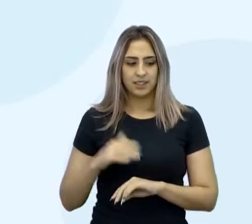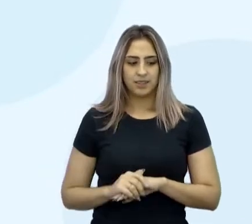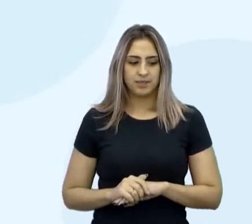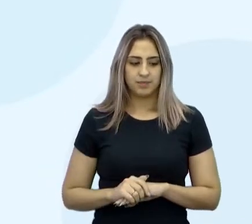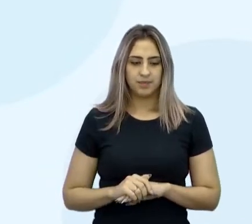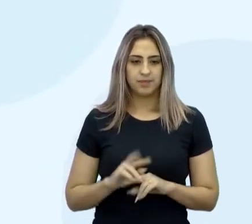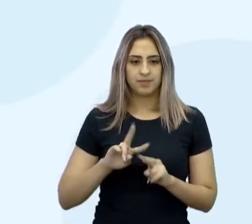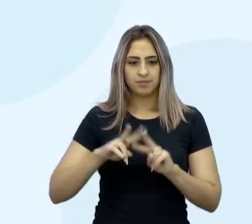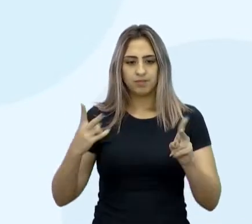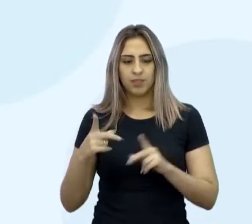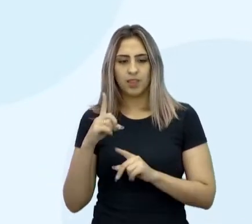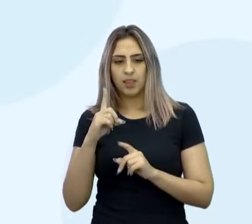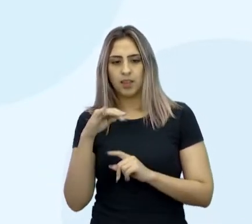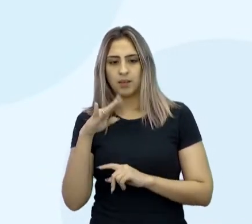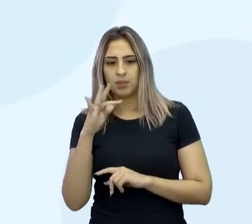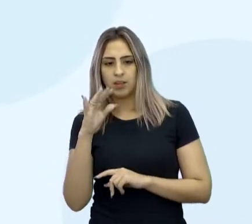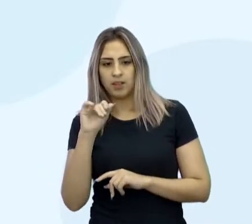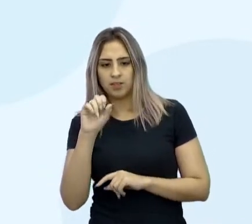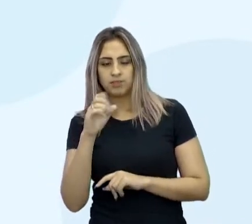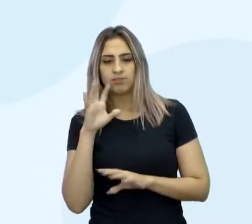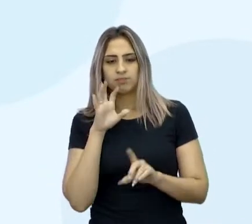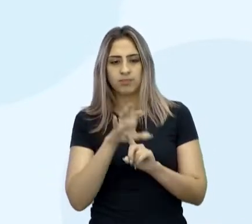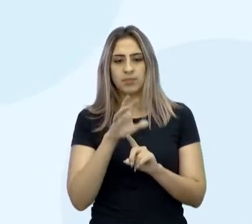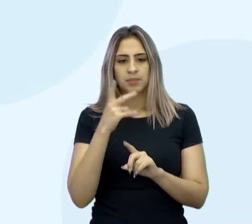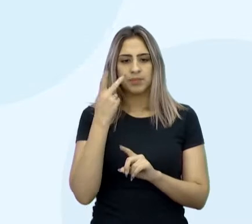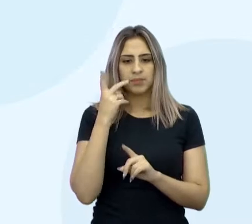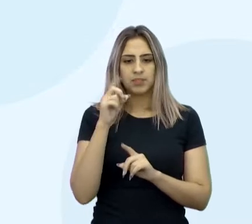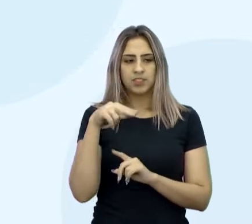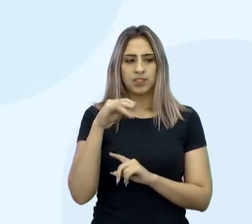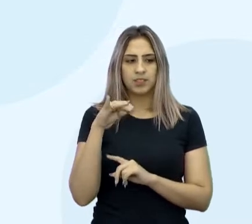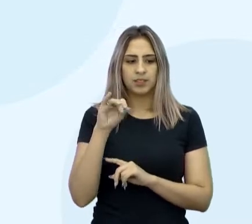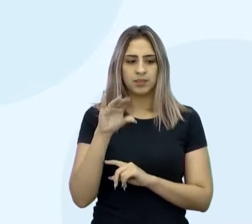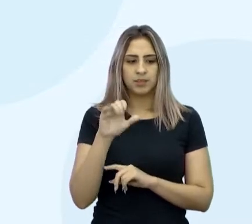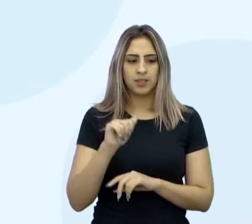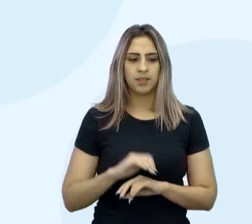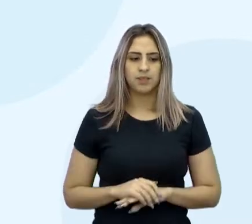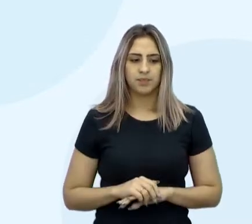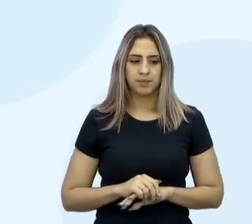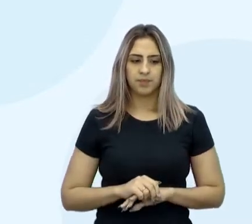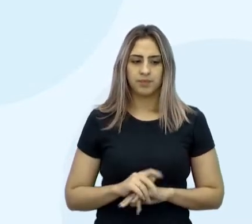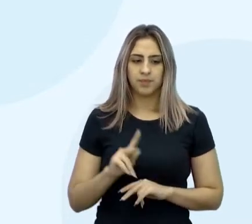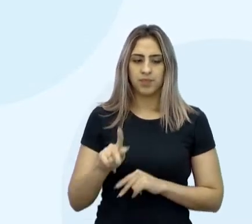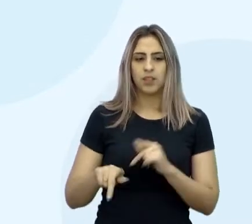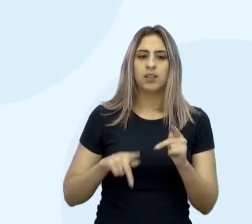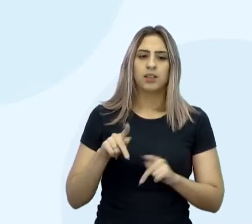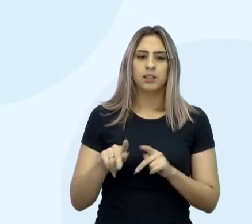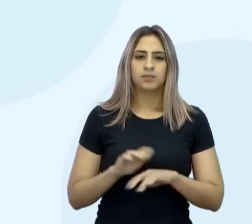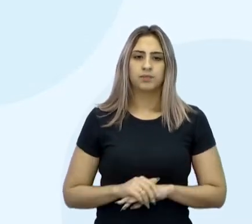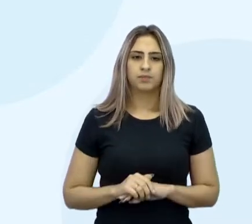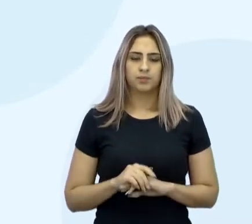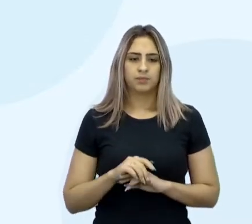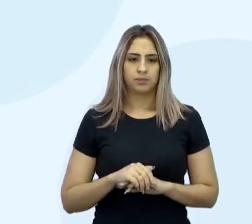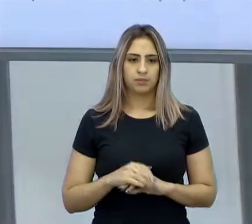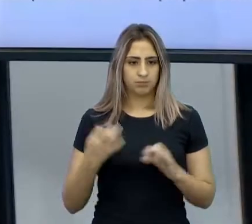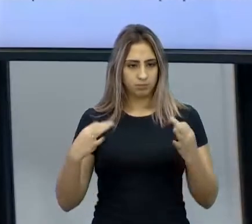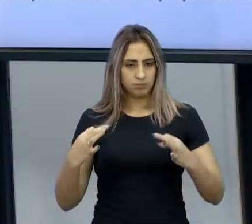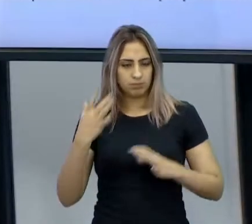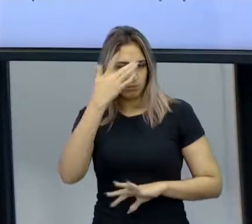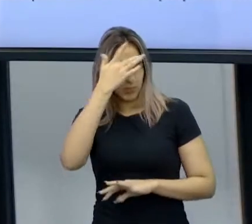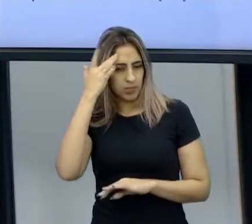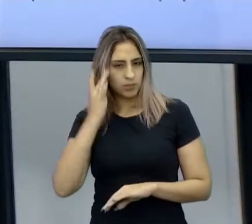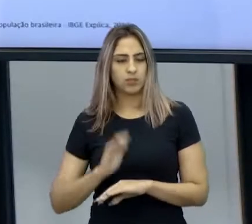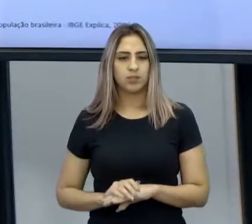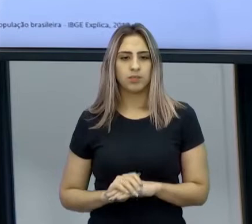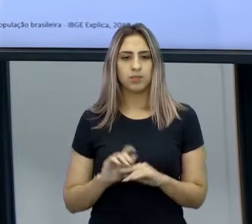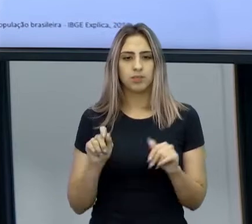as transições demográficas influenciadas pela dinâmica populacional. Tá certo, galerinha? Então é isso